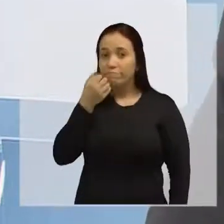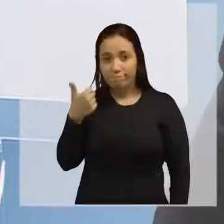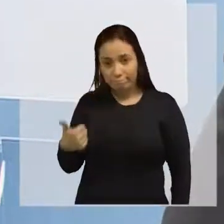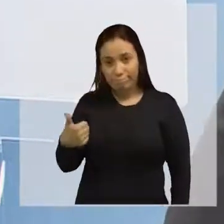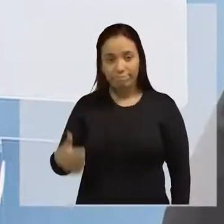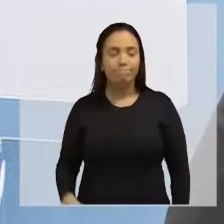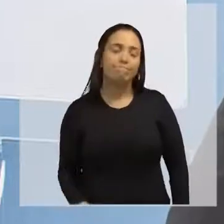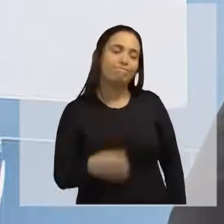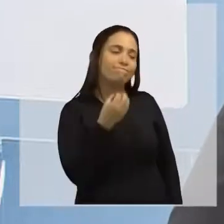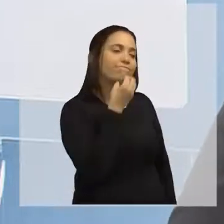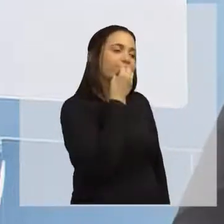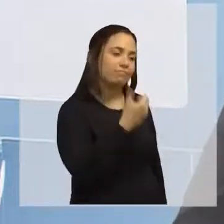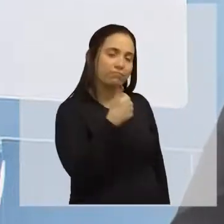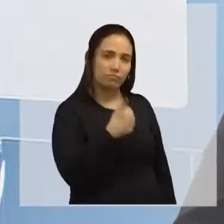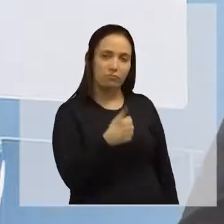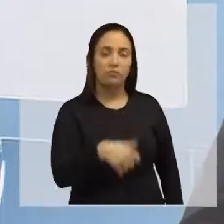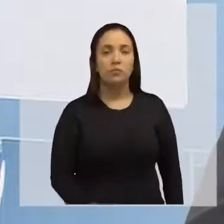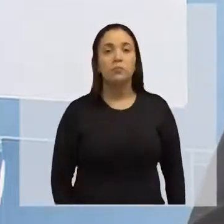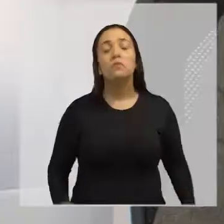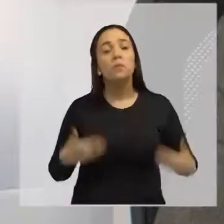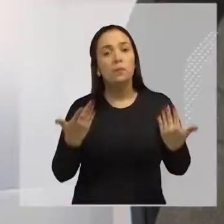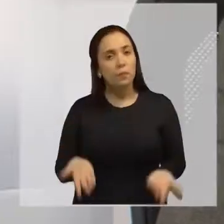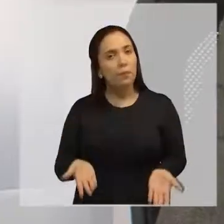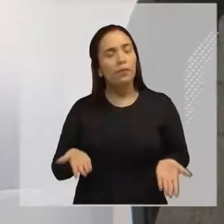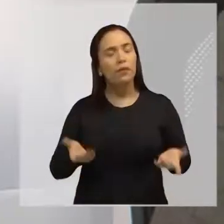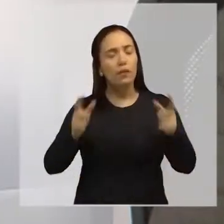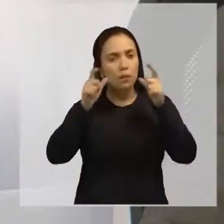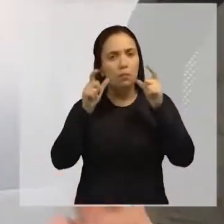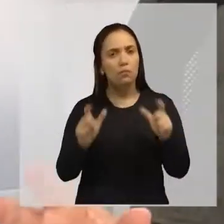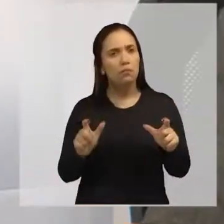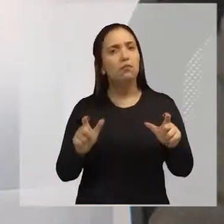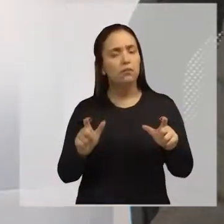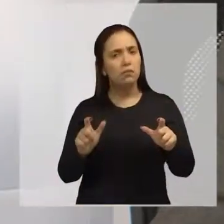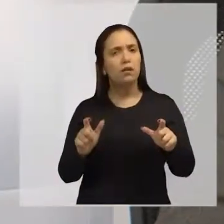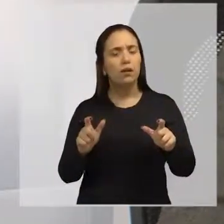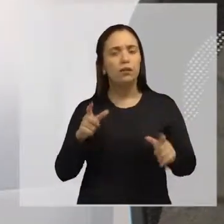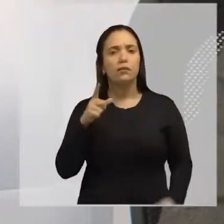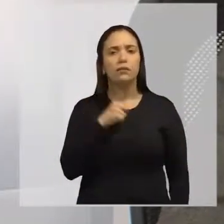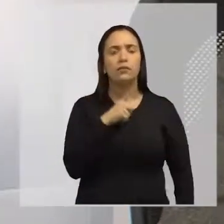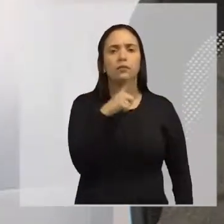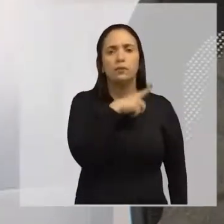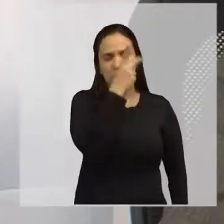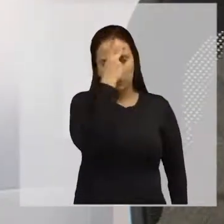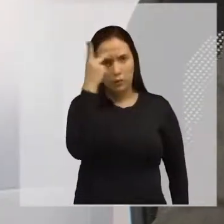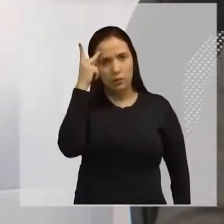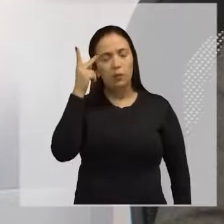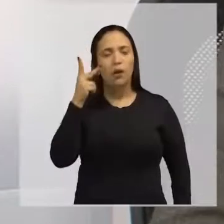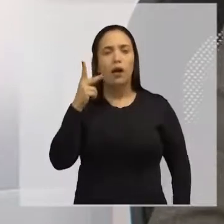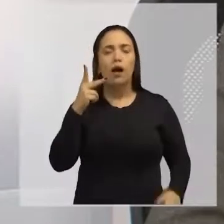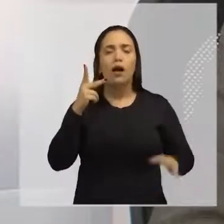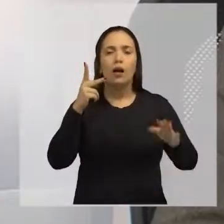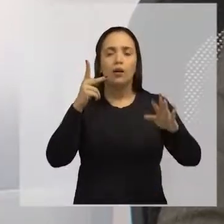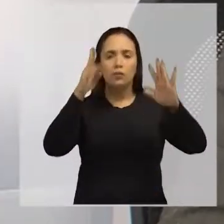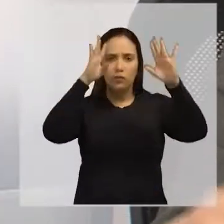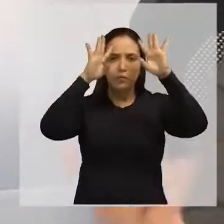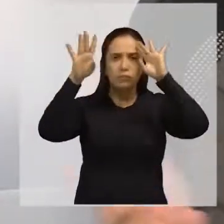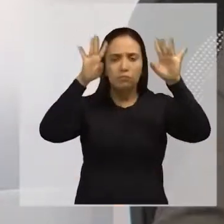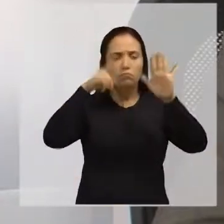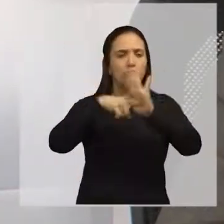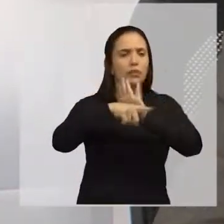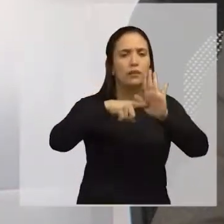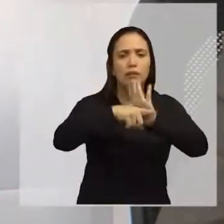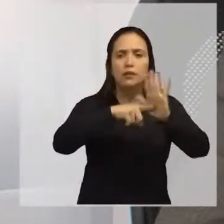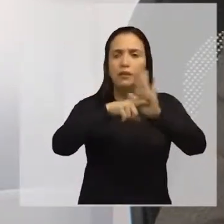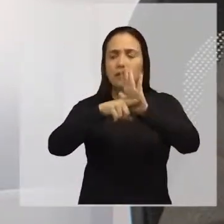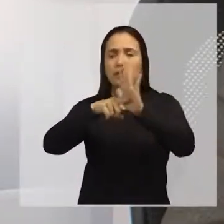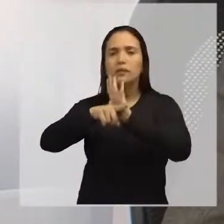Tudo. Carlos, é impressionante que até mesmo os analistas sociais, ou cientistas